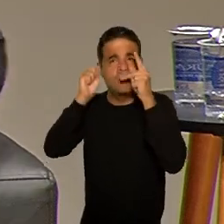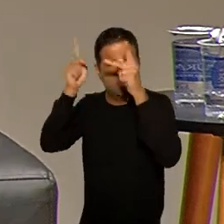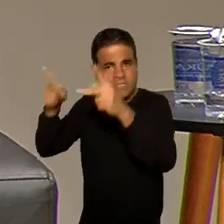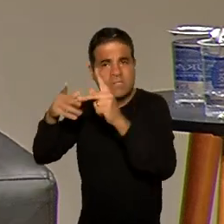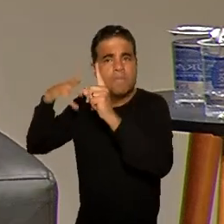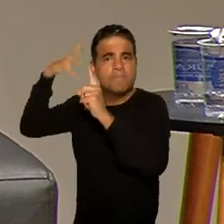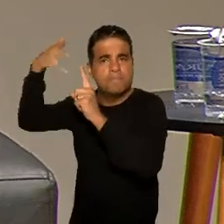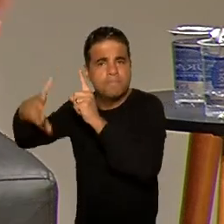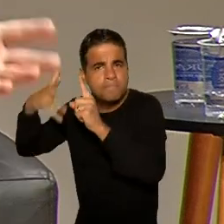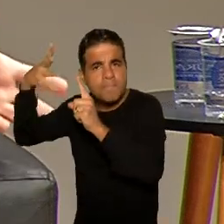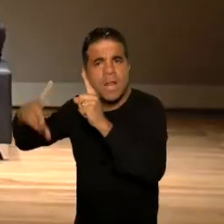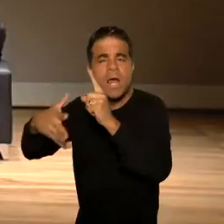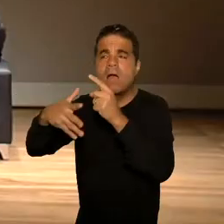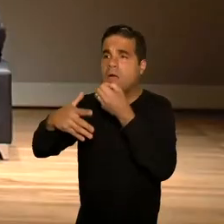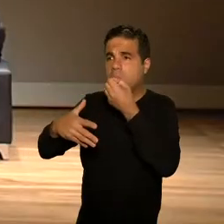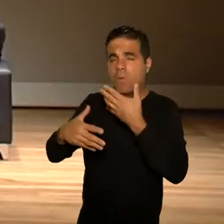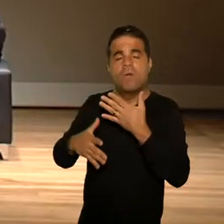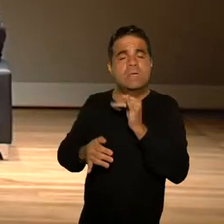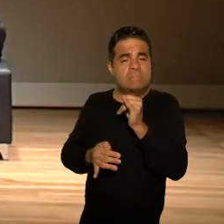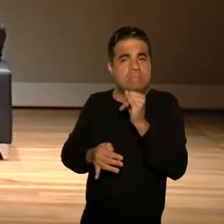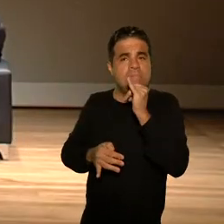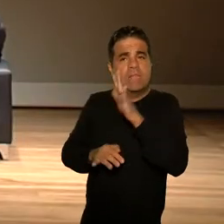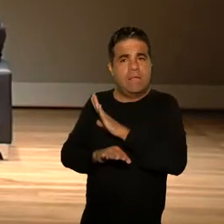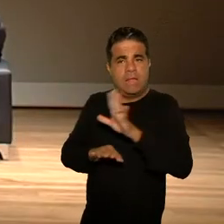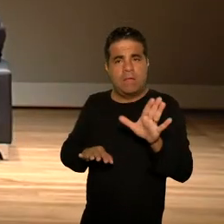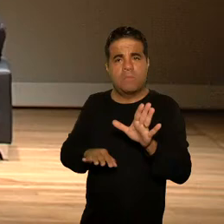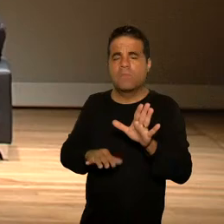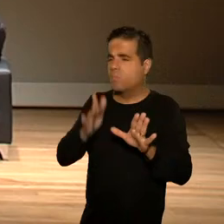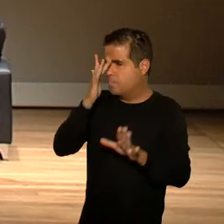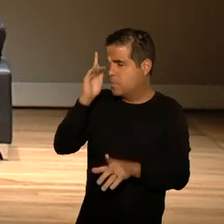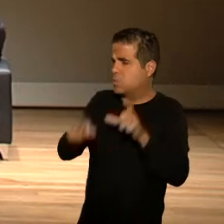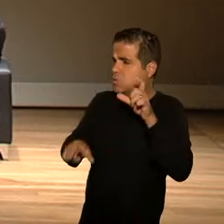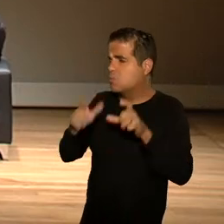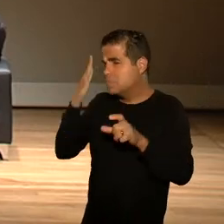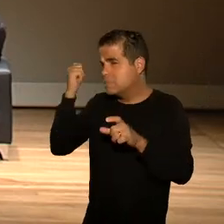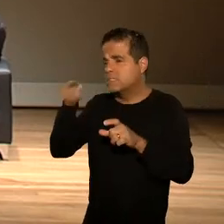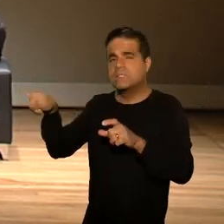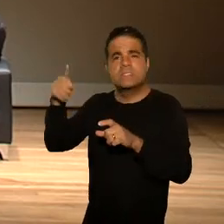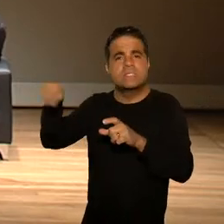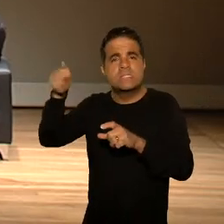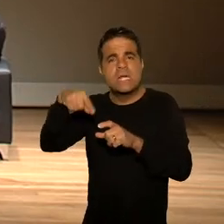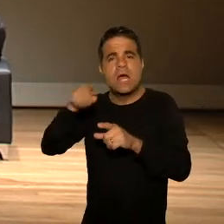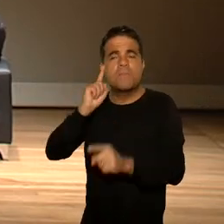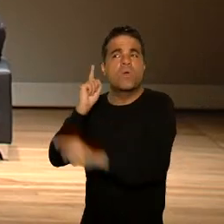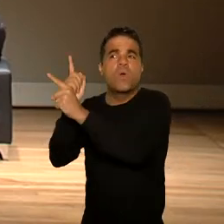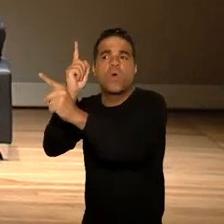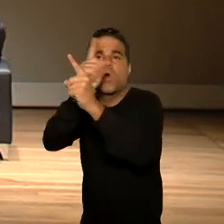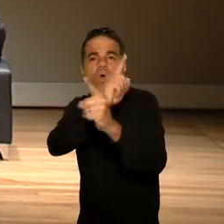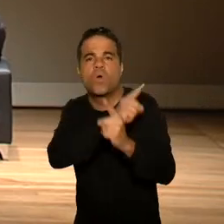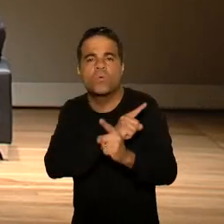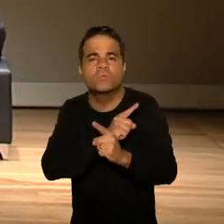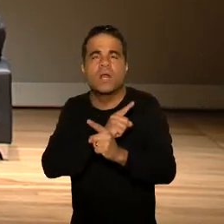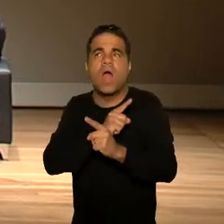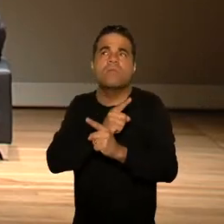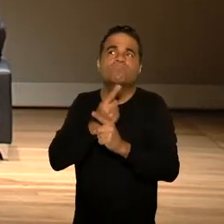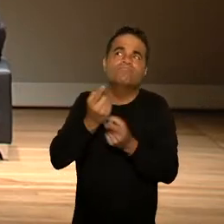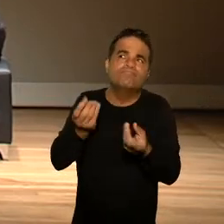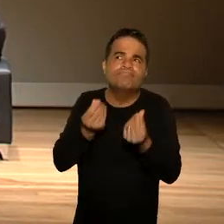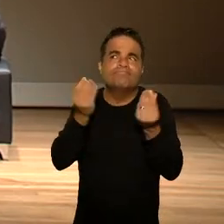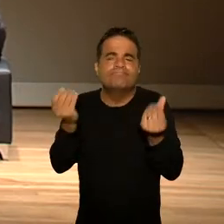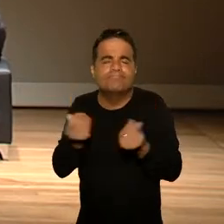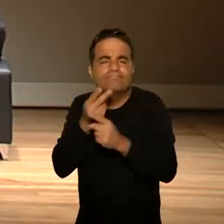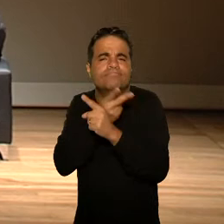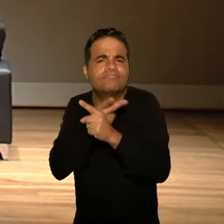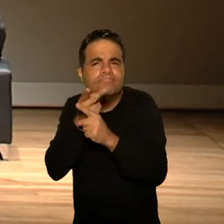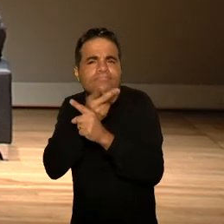palestra seria um bom Exemplo né então você tem pessoas ali que já mais ou menos sabem o que elas vão encontrar estão na verdade em busca de